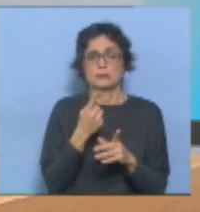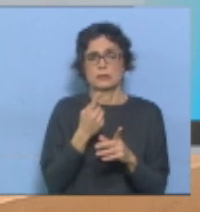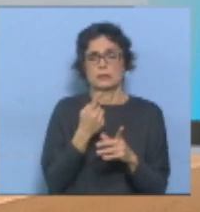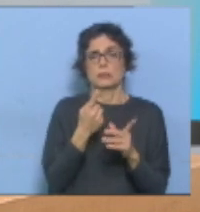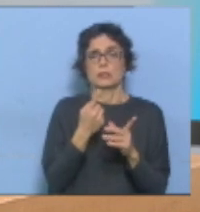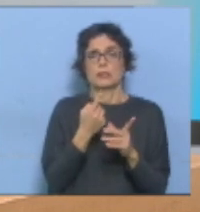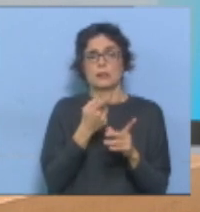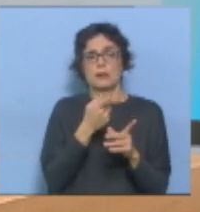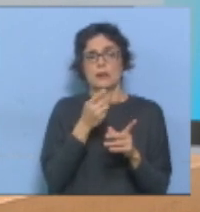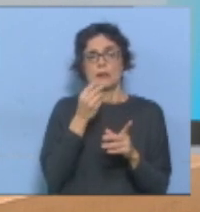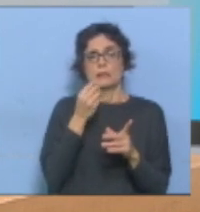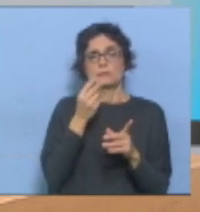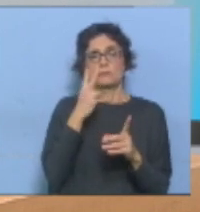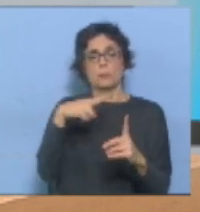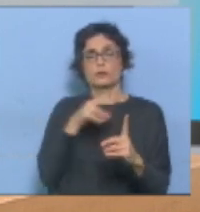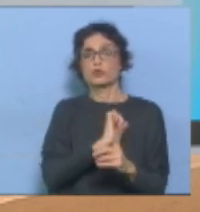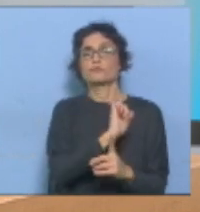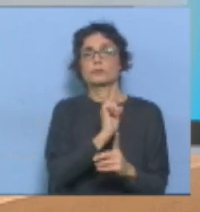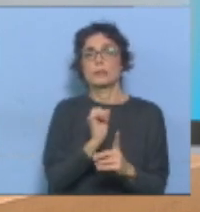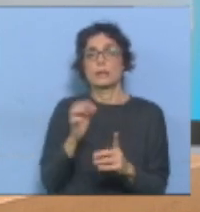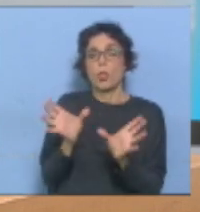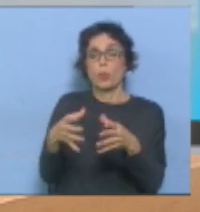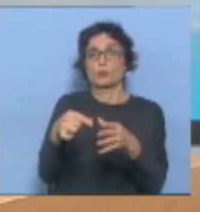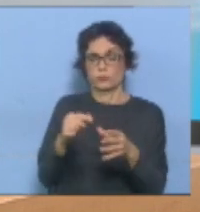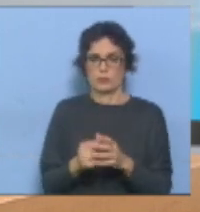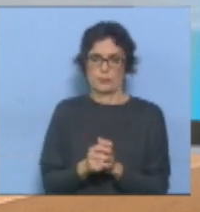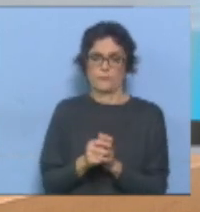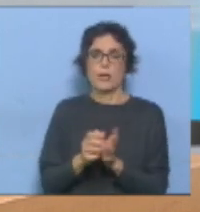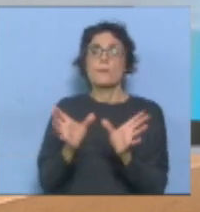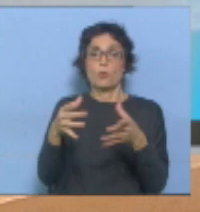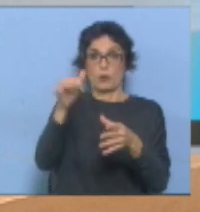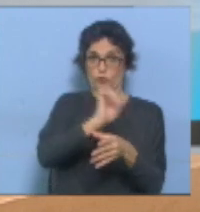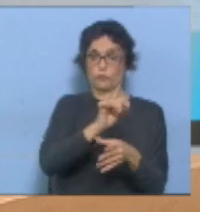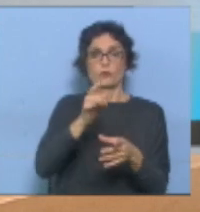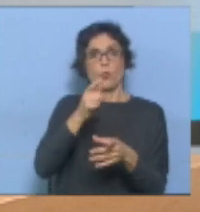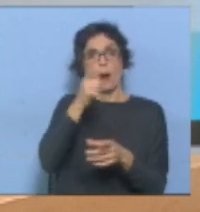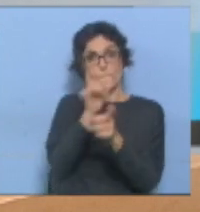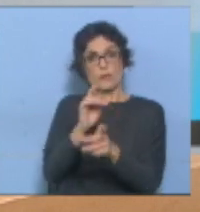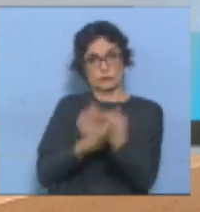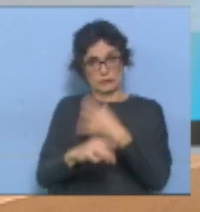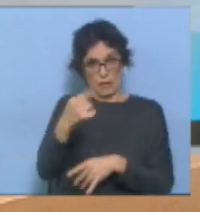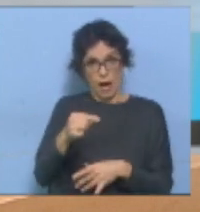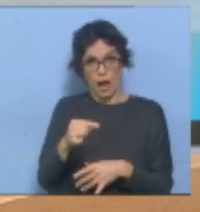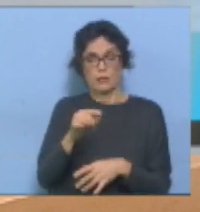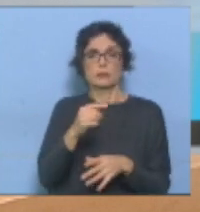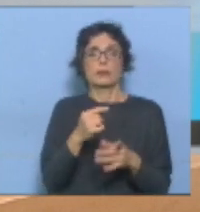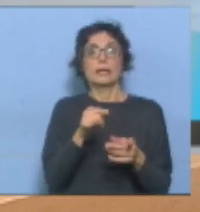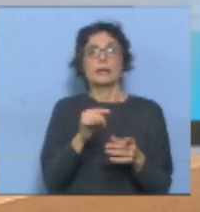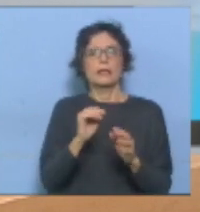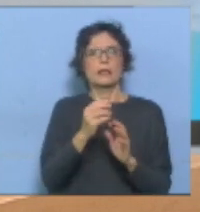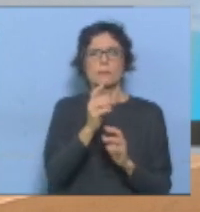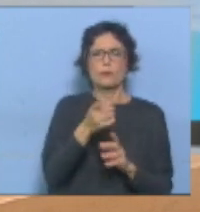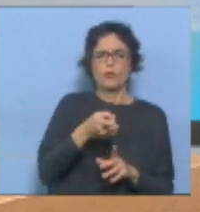onde está inserido. Se existem pessoas com deficiência na sua comunidade. E 94% dos